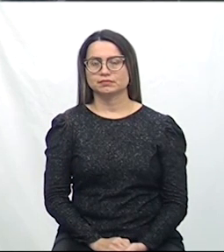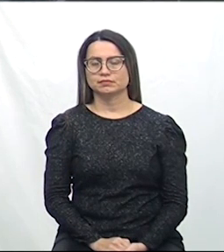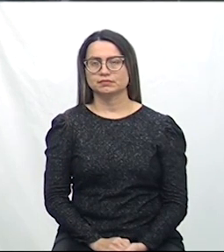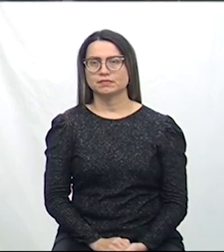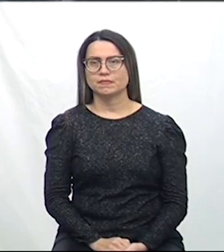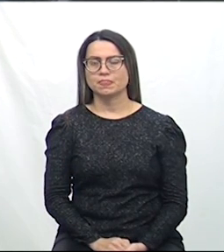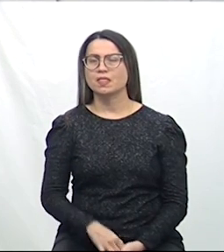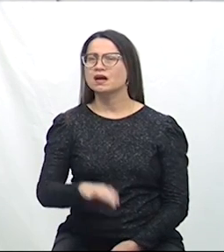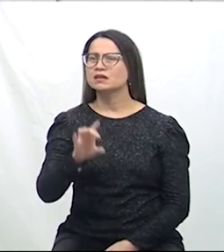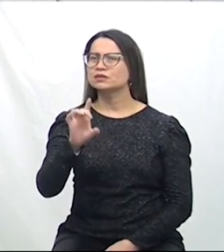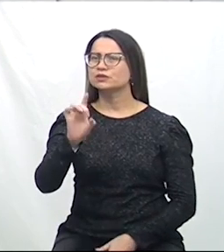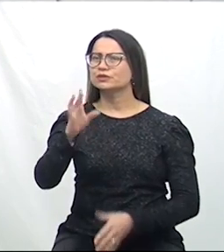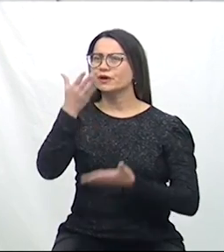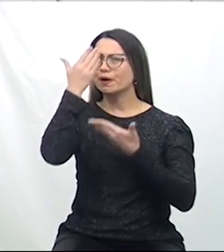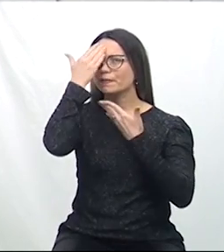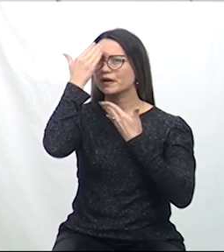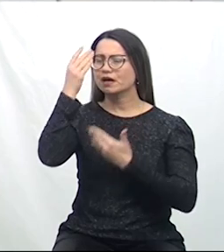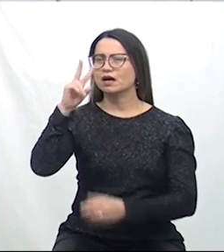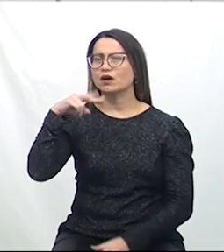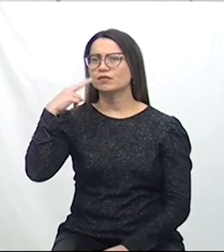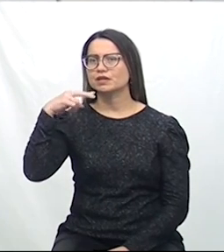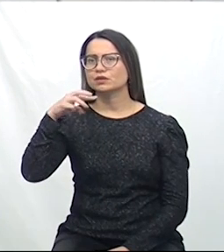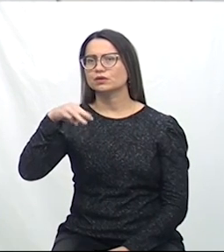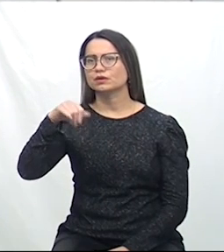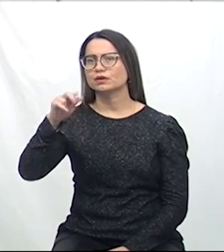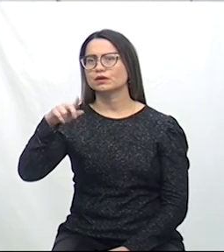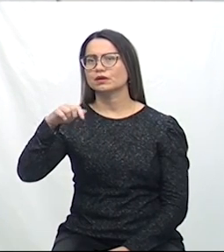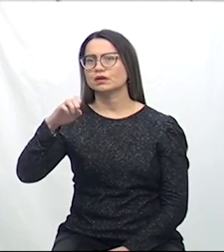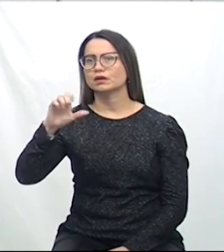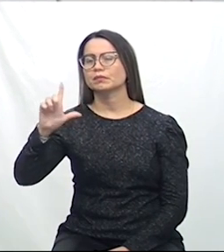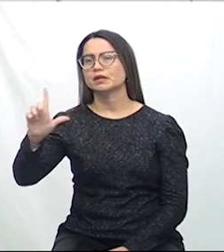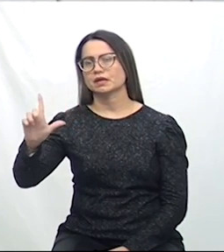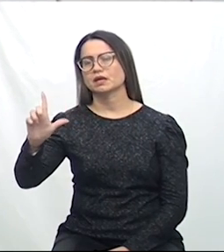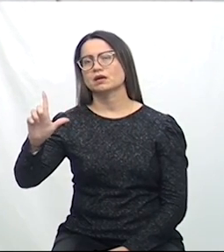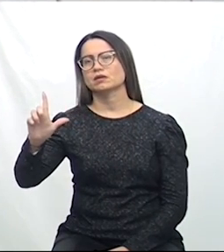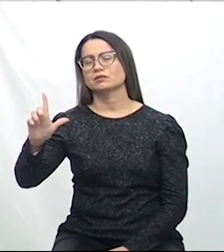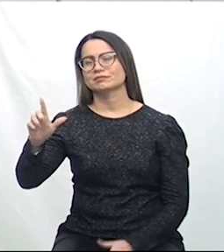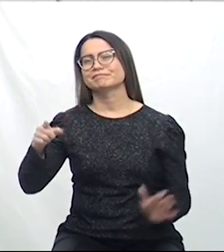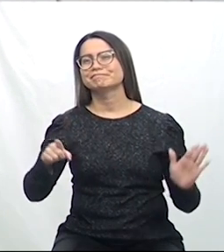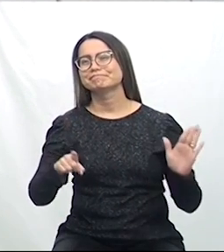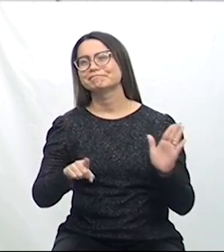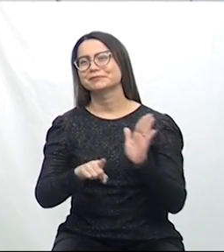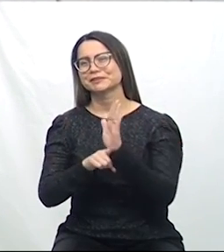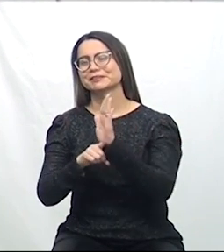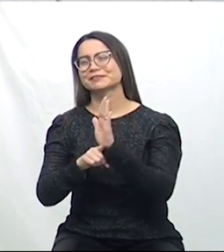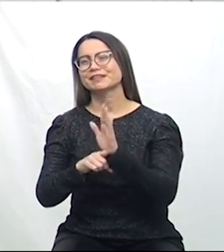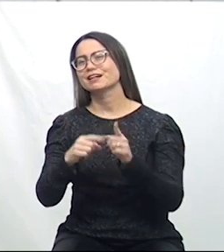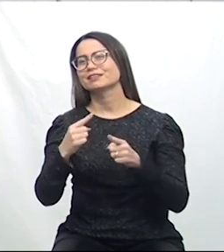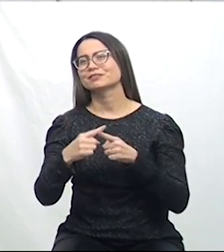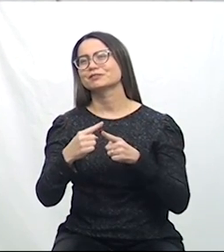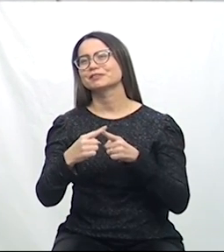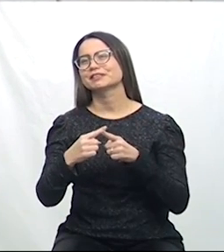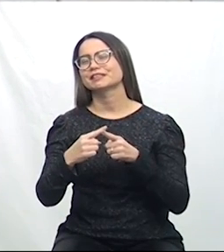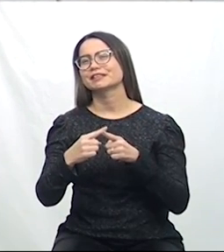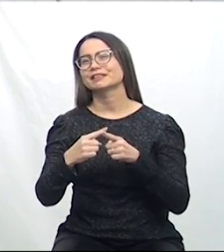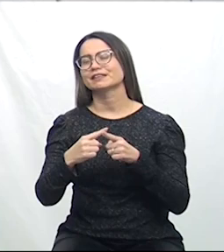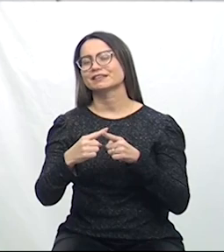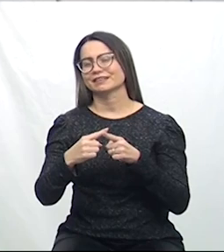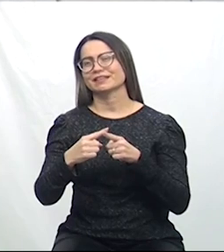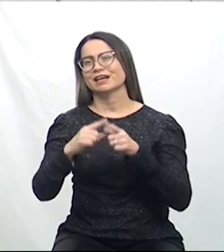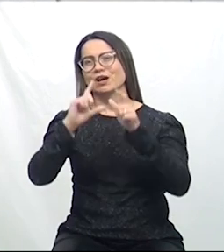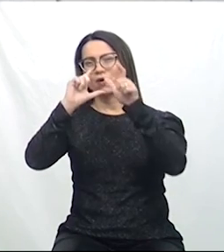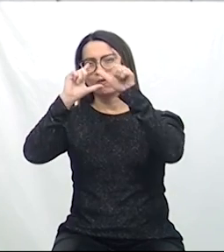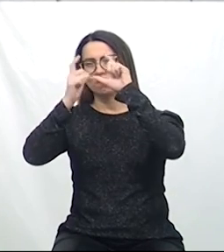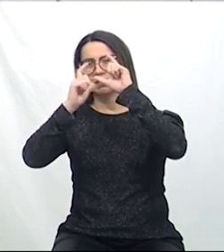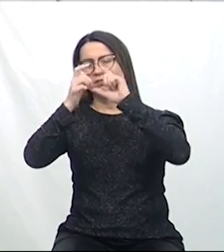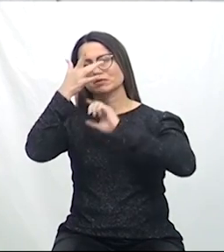Apenas para agradecer ao vereador Miguel Pierini por colaborar aí com a prevenção da síndrome alcoólica fetal